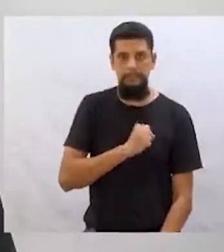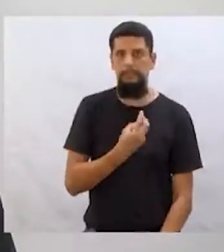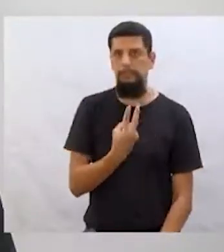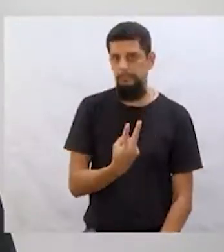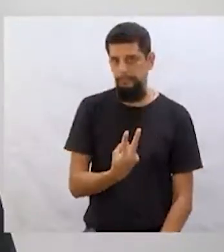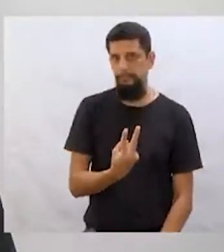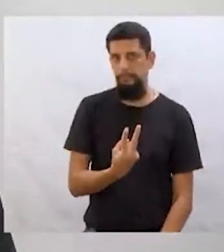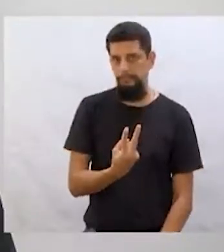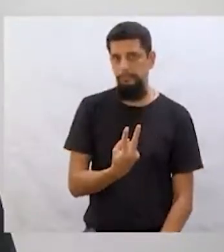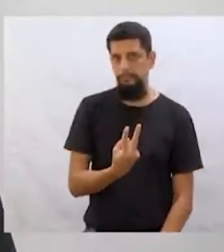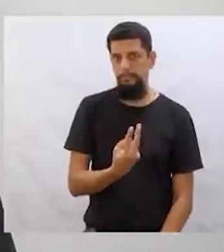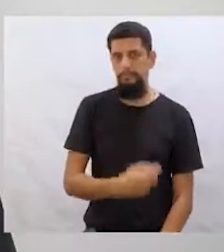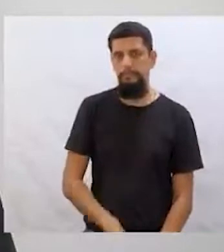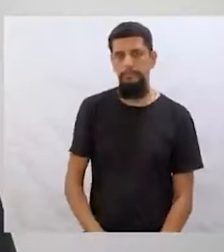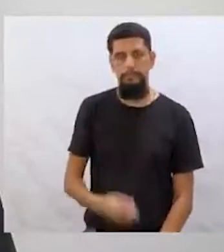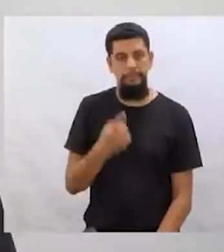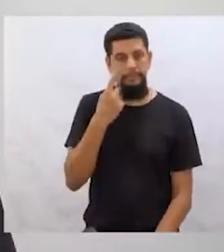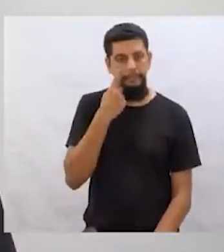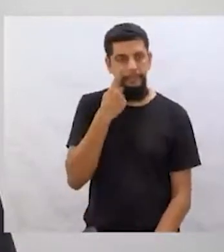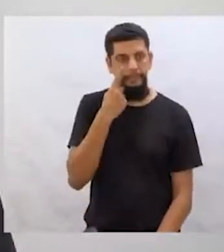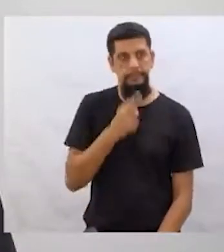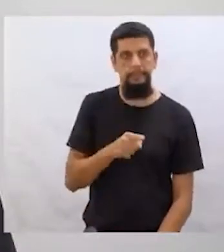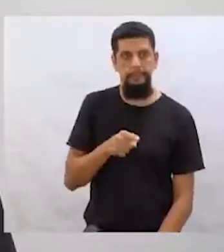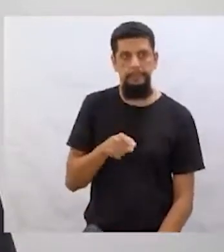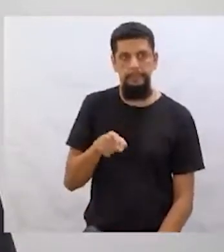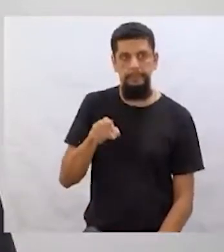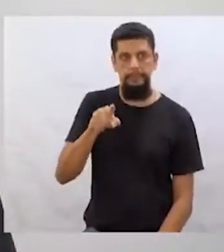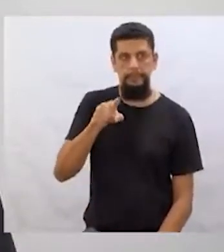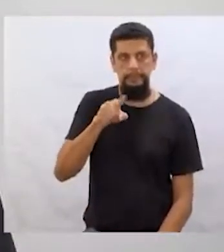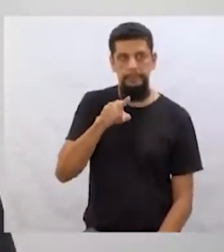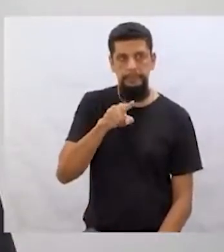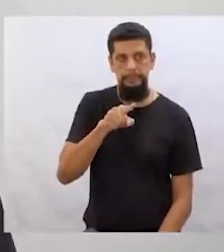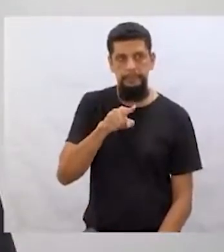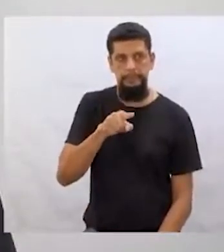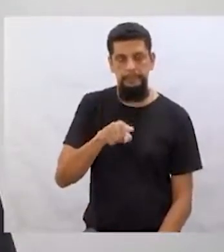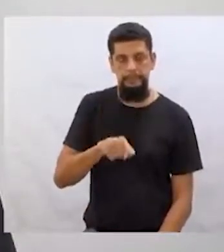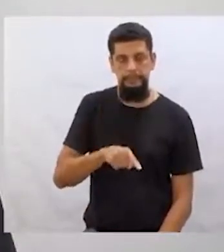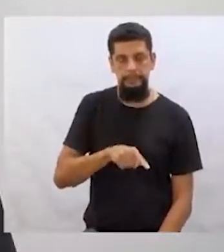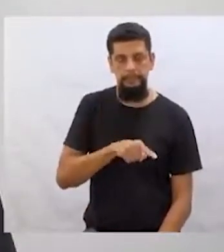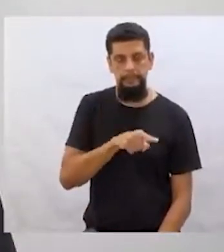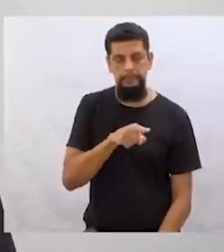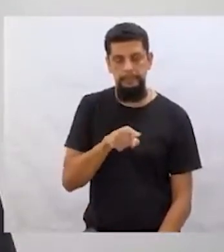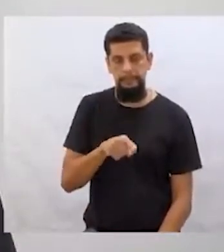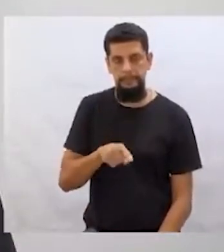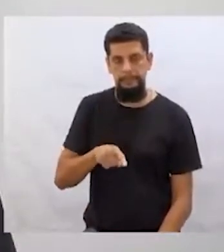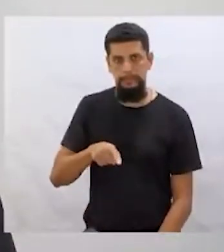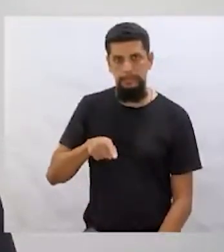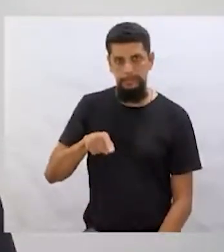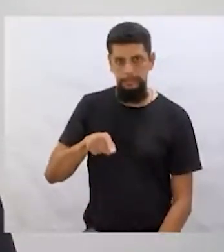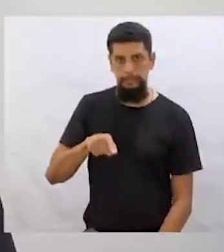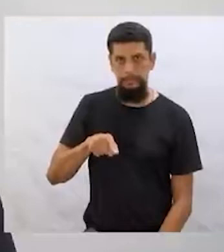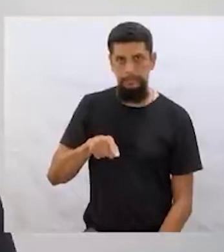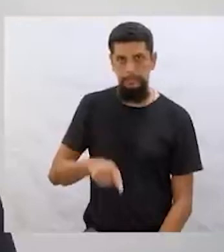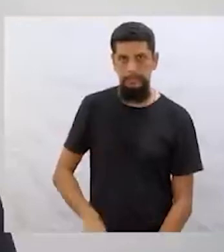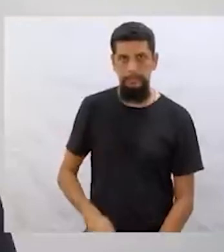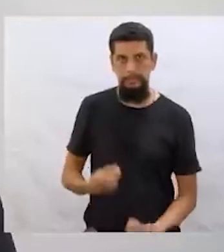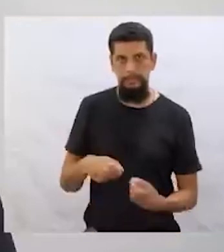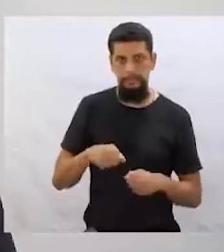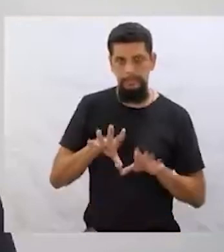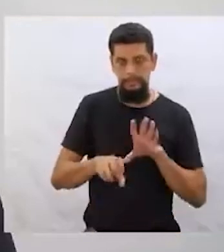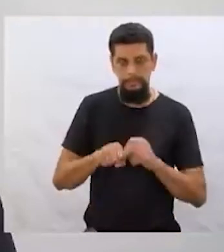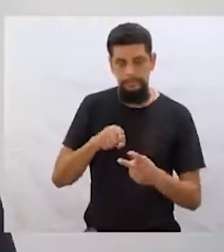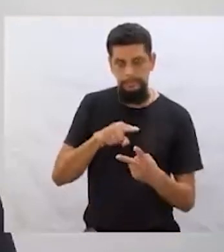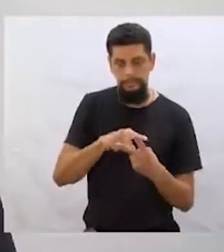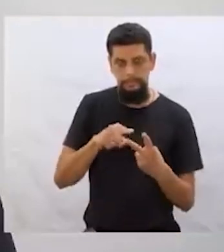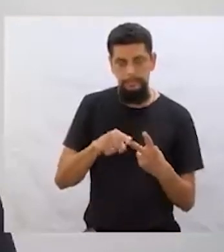número 2. Olha só. E agora eu preciso pegar 2 palitos.